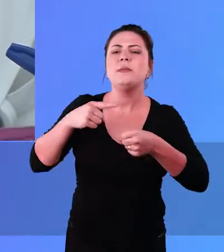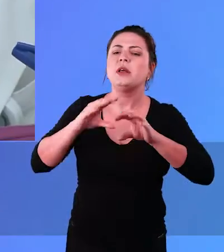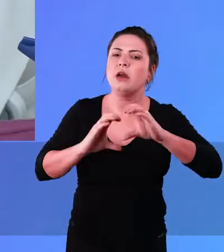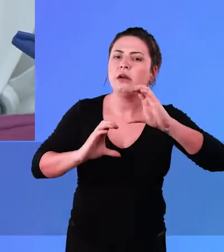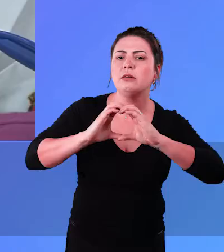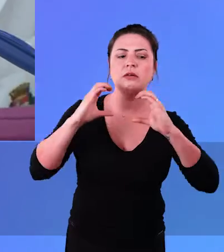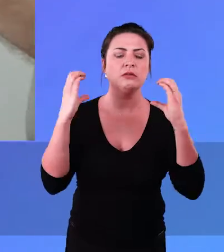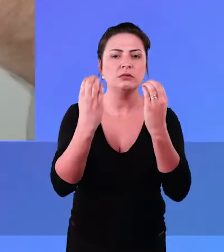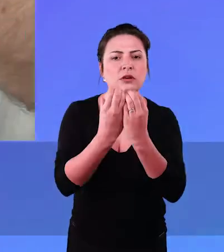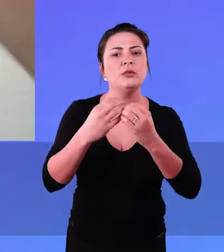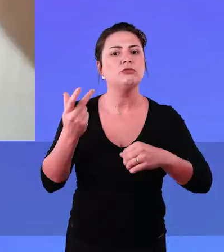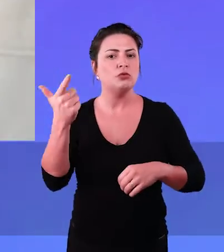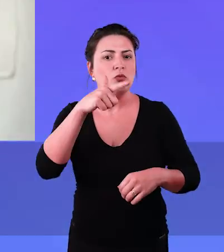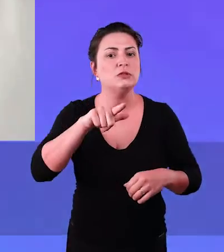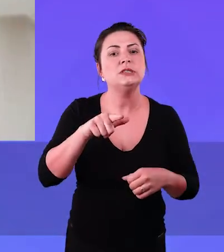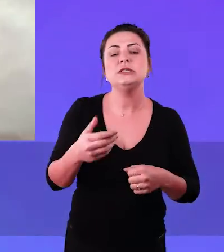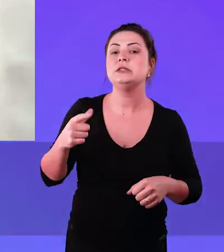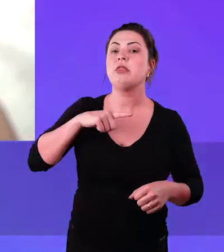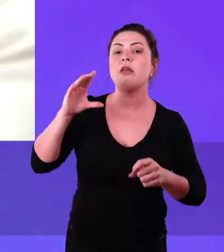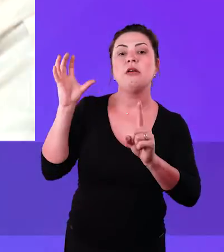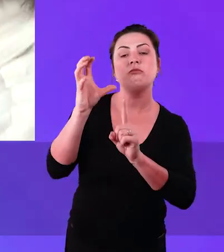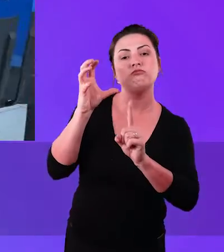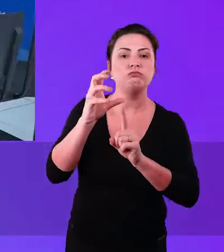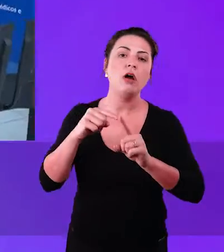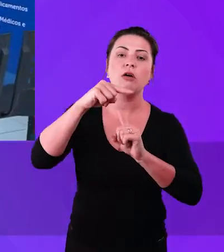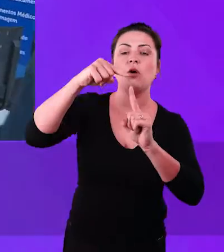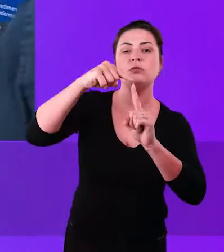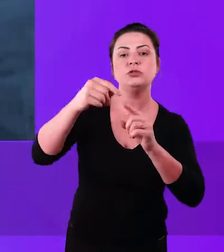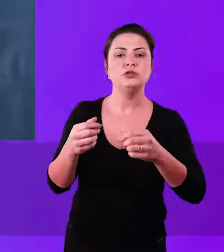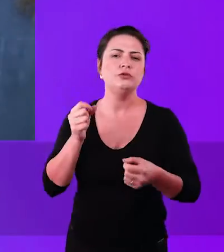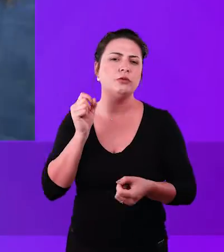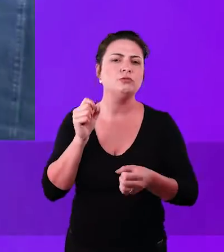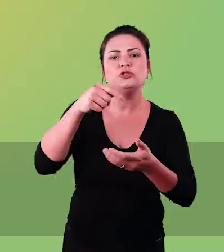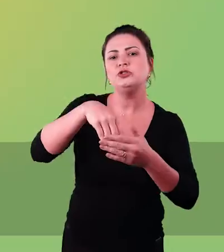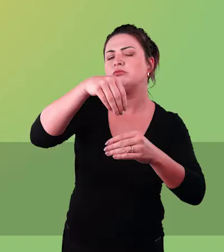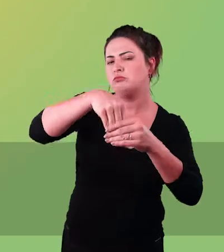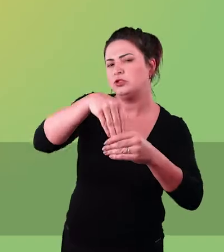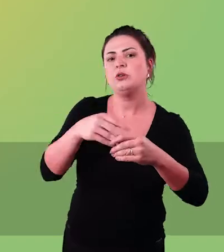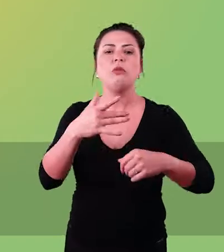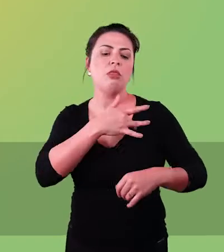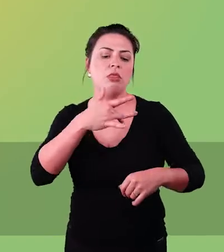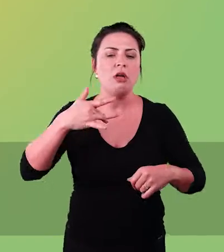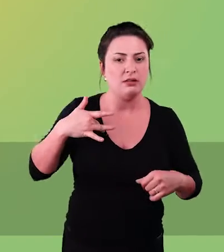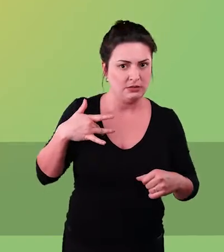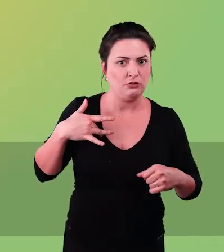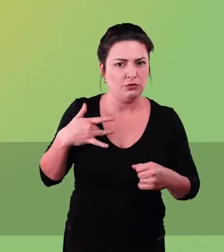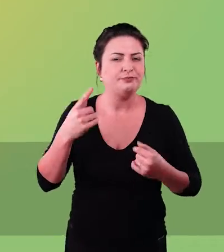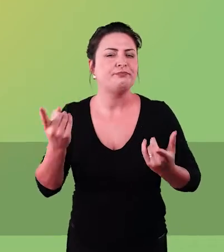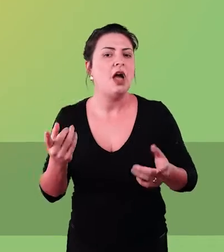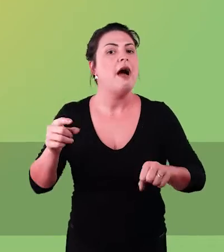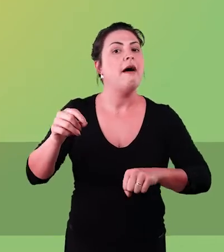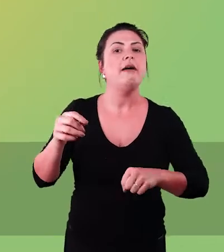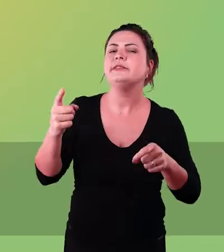município economizassem para investimento na área da saúde. Defendi a importância da vacinação em massa, como também